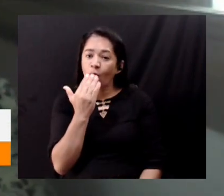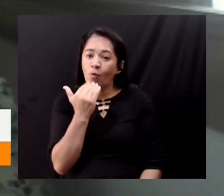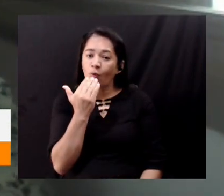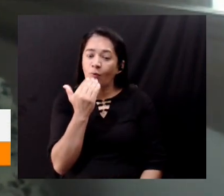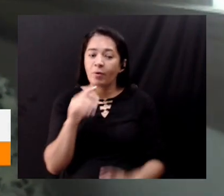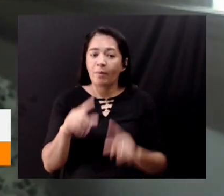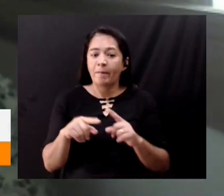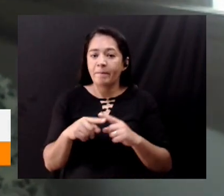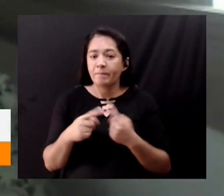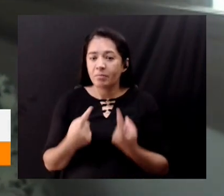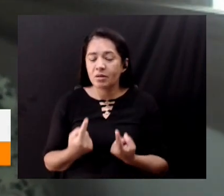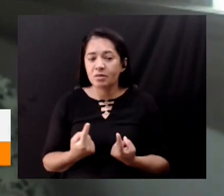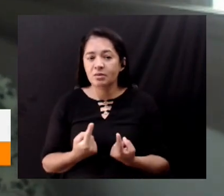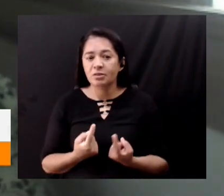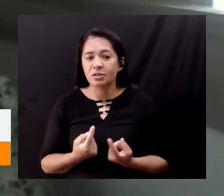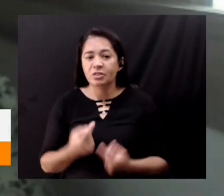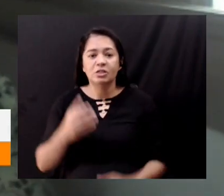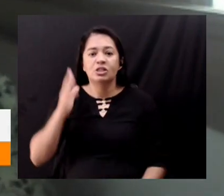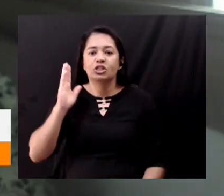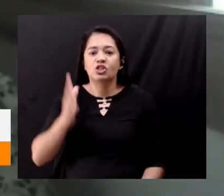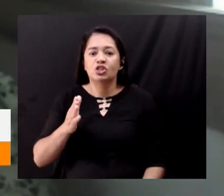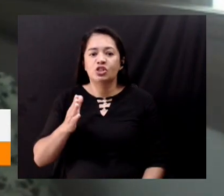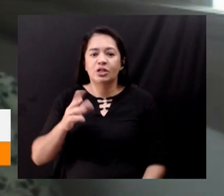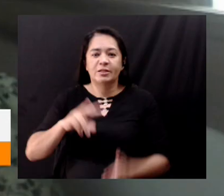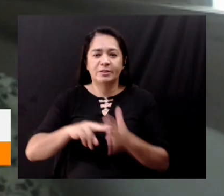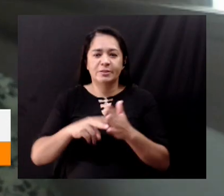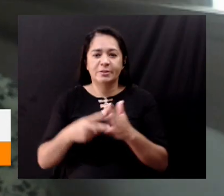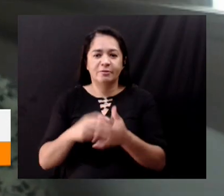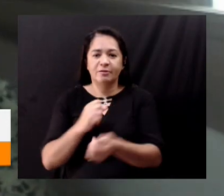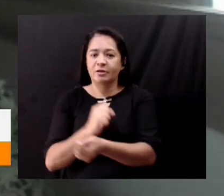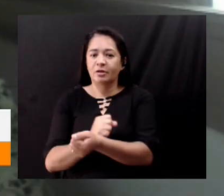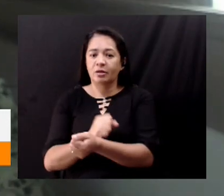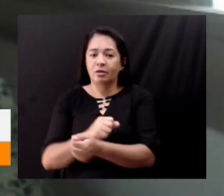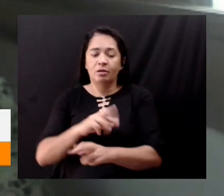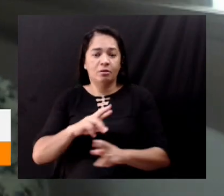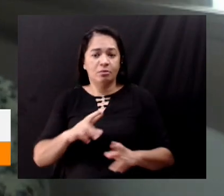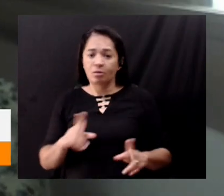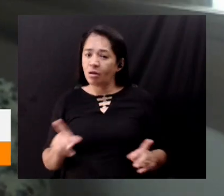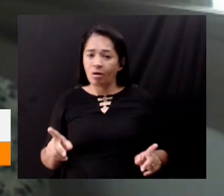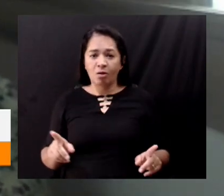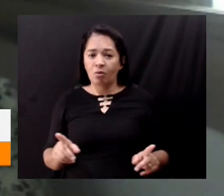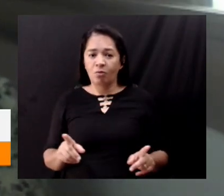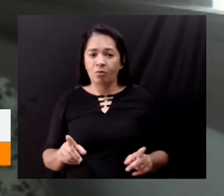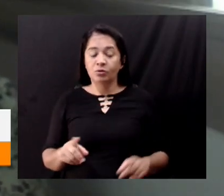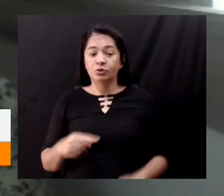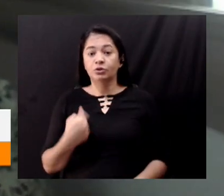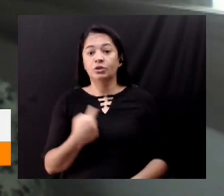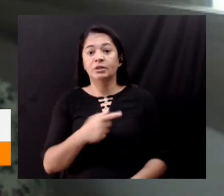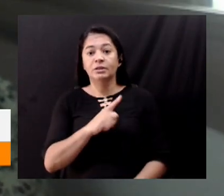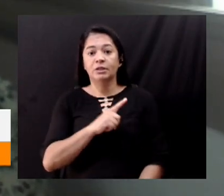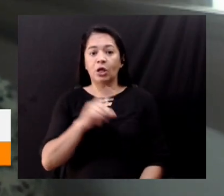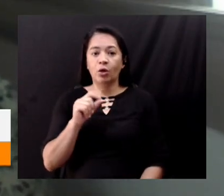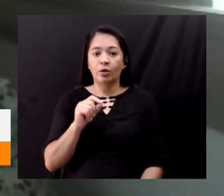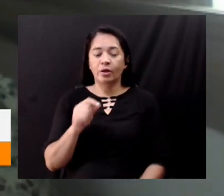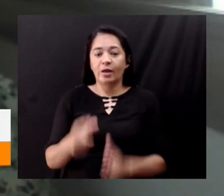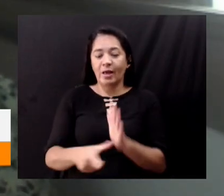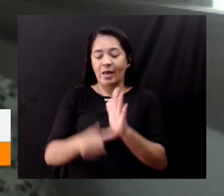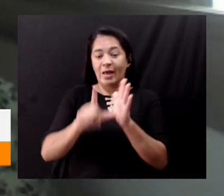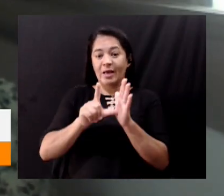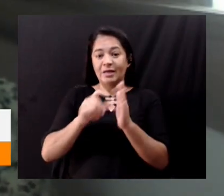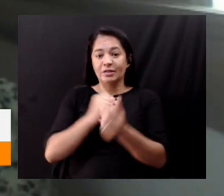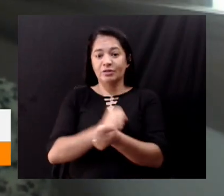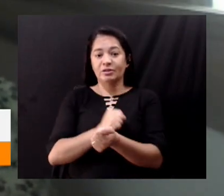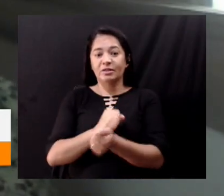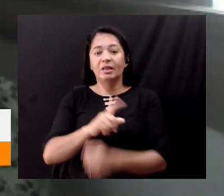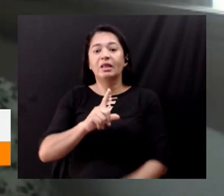necessariamente já é uma questão de compulsão alimentar. A gente tem o que a gente chama, antes da compulsão, né? A gente chama de